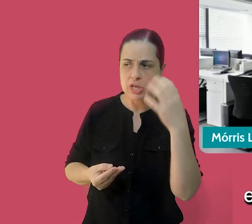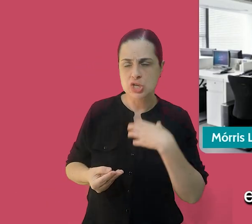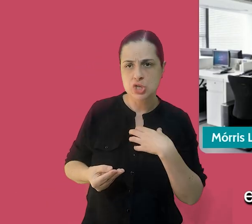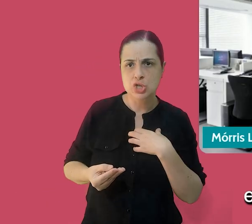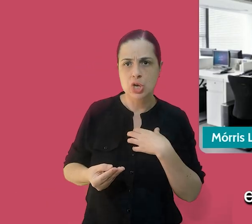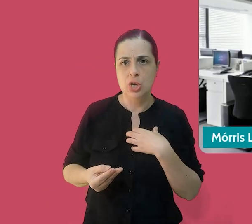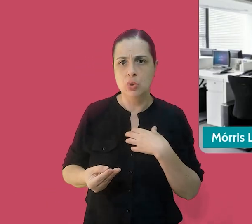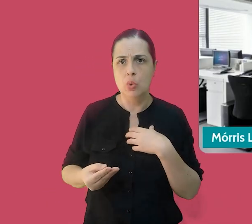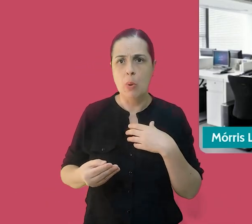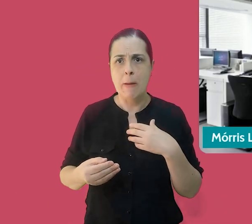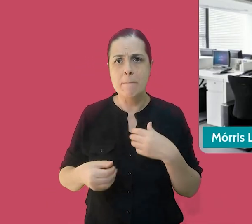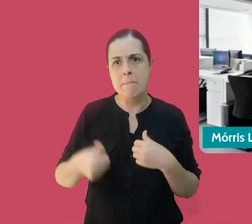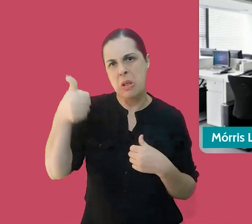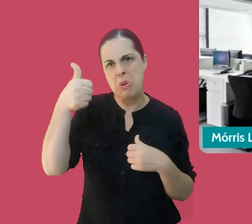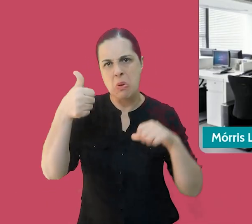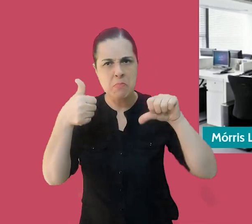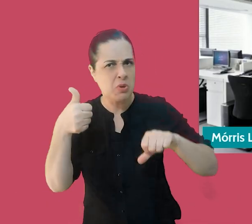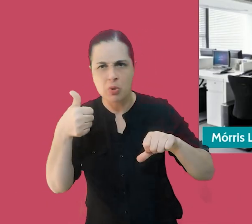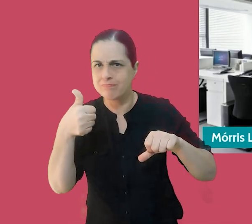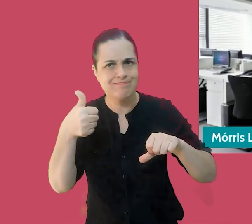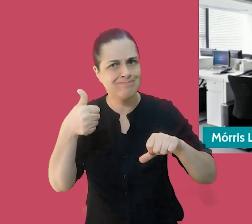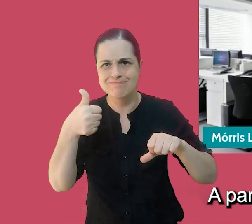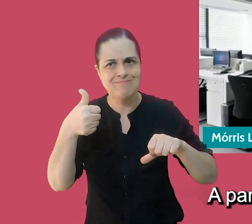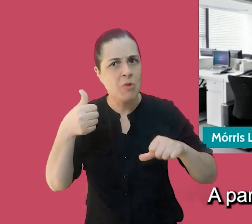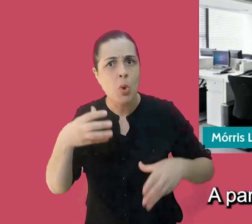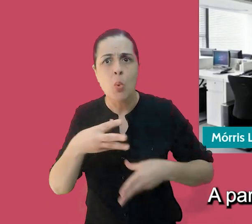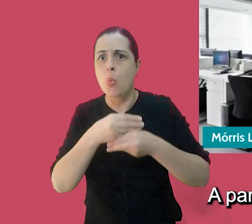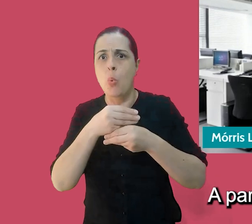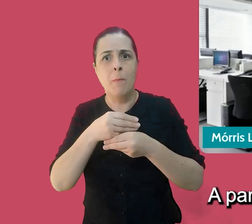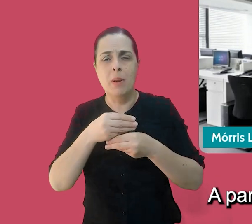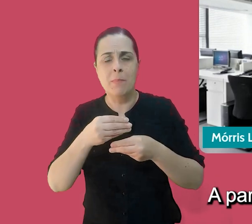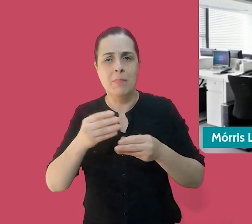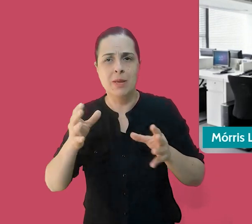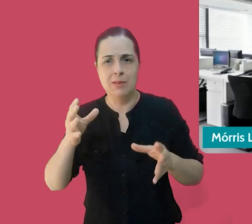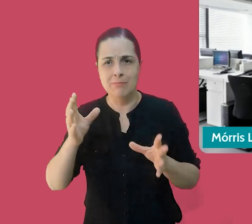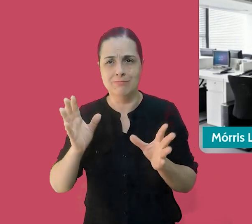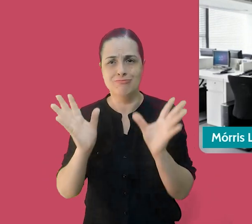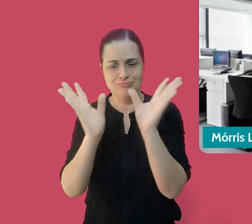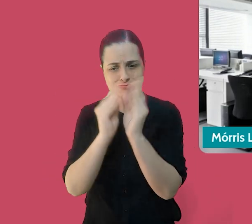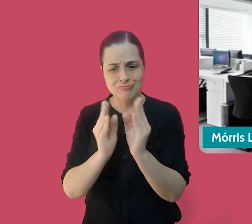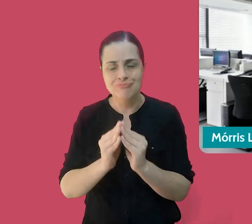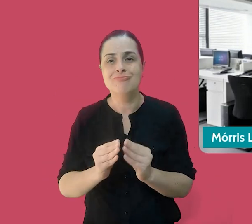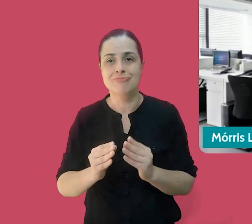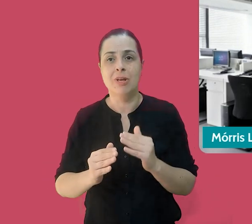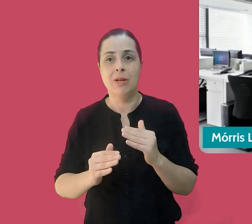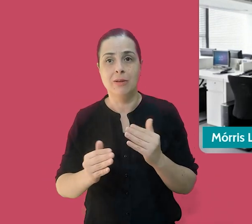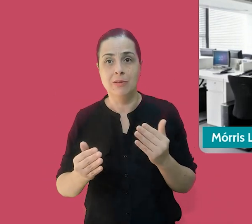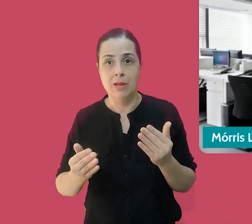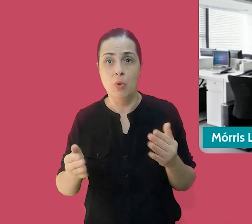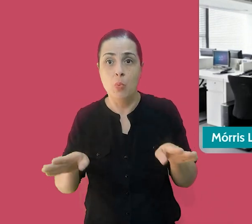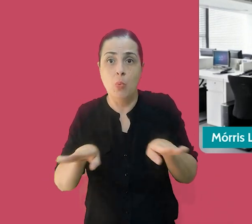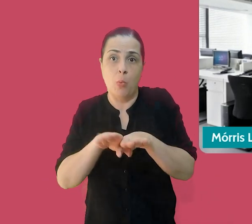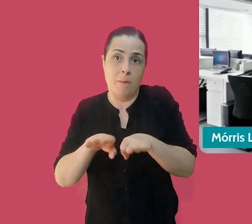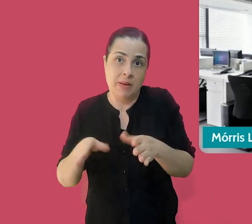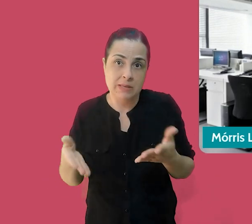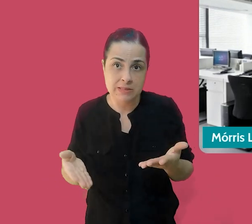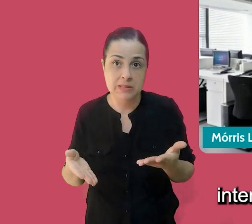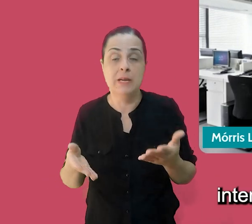são complementares. E aí que está a riqueza. A partir do momento que você tem pessoas de diferentes